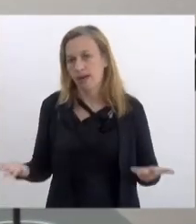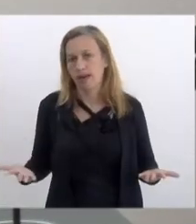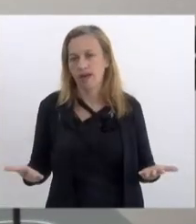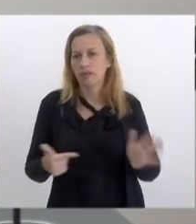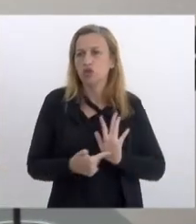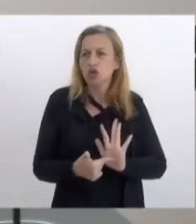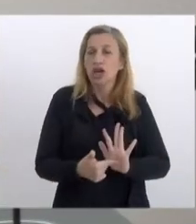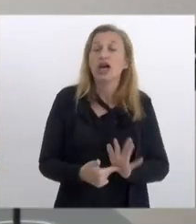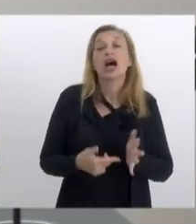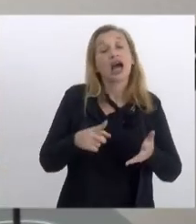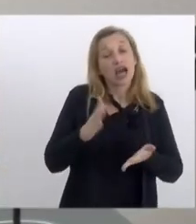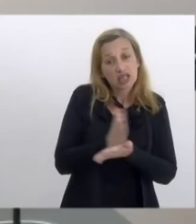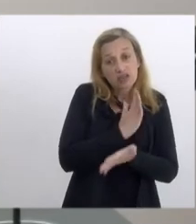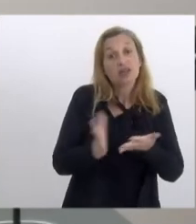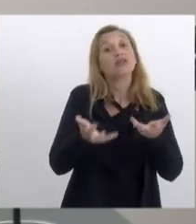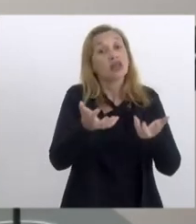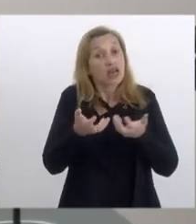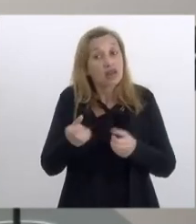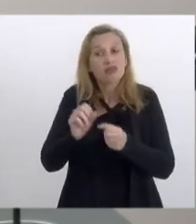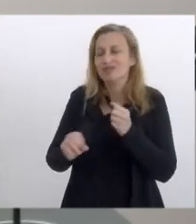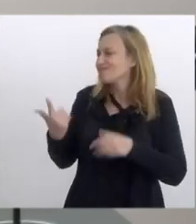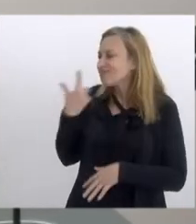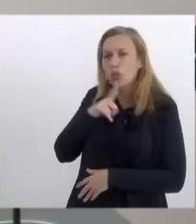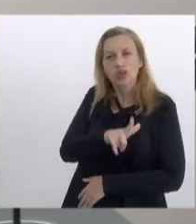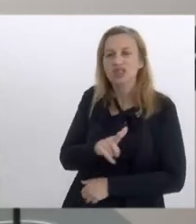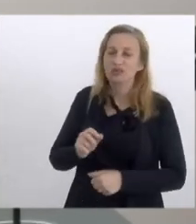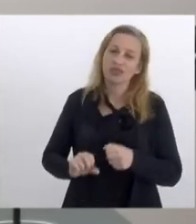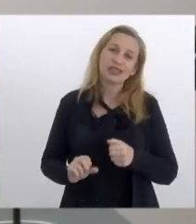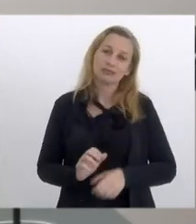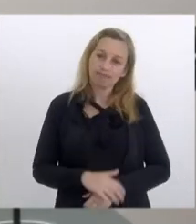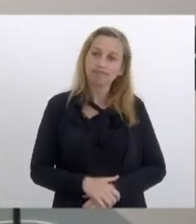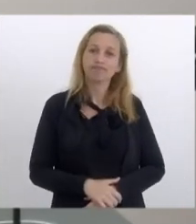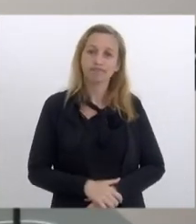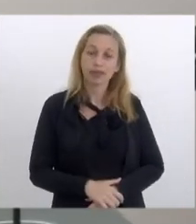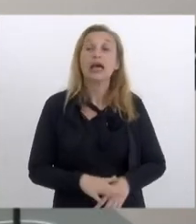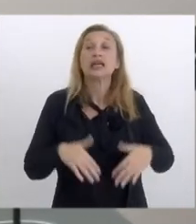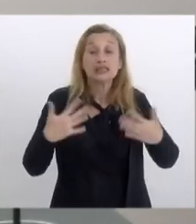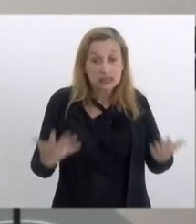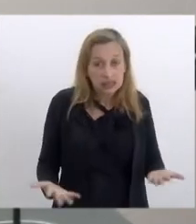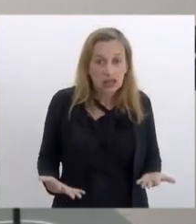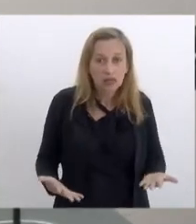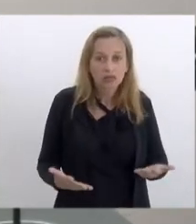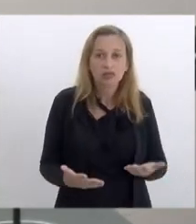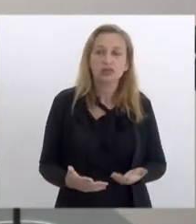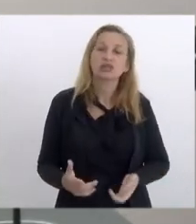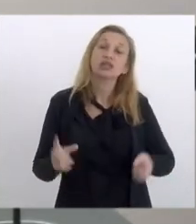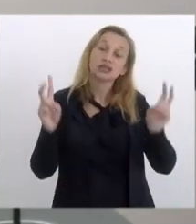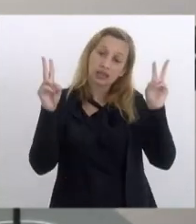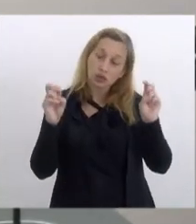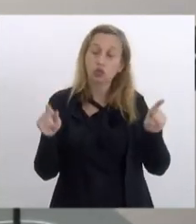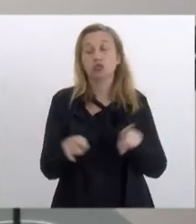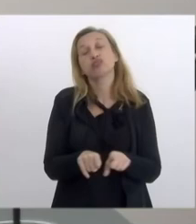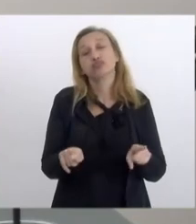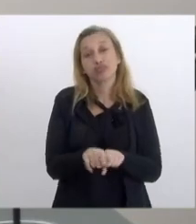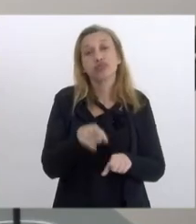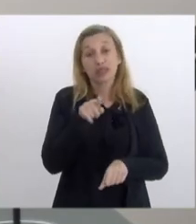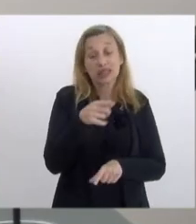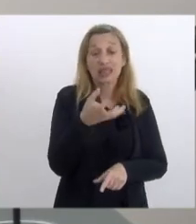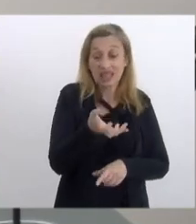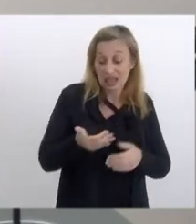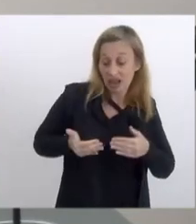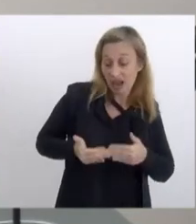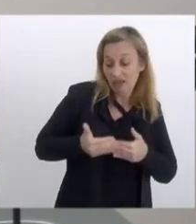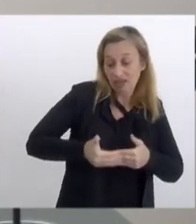vezes, nós queremos fazer, mas não conseguimos fazer. Então, tem esses tópicos também. Você querer